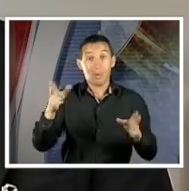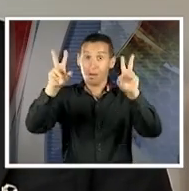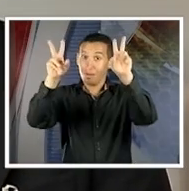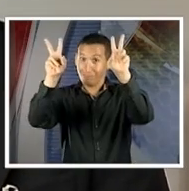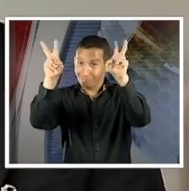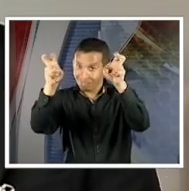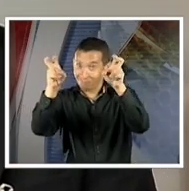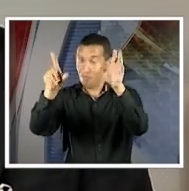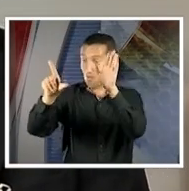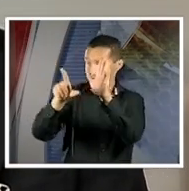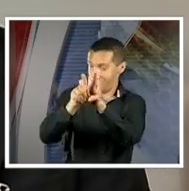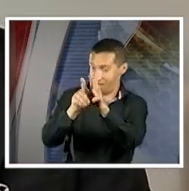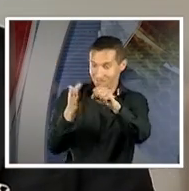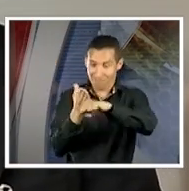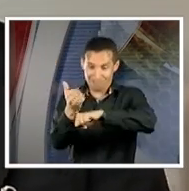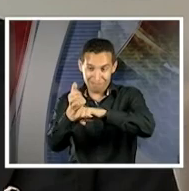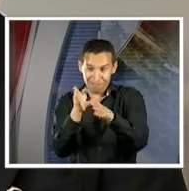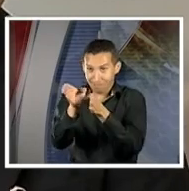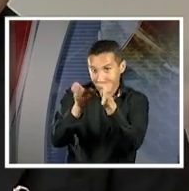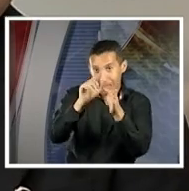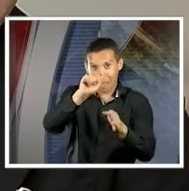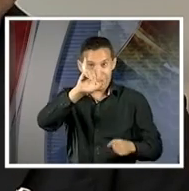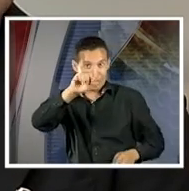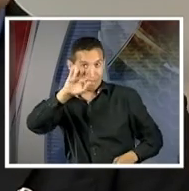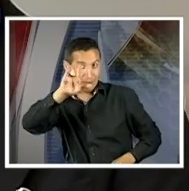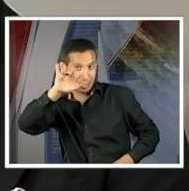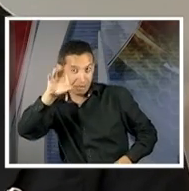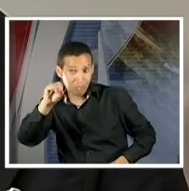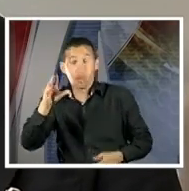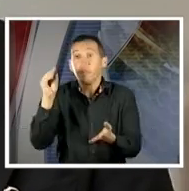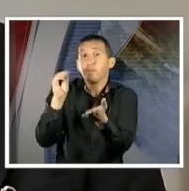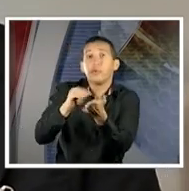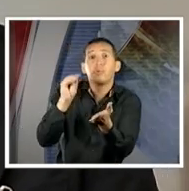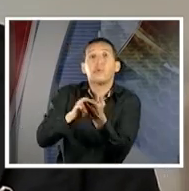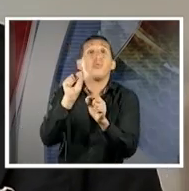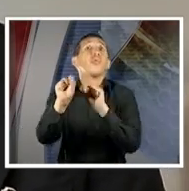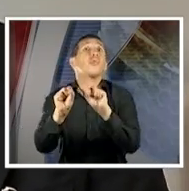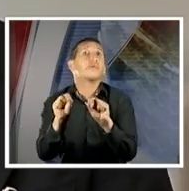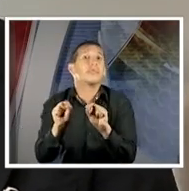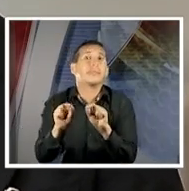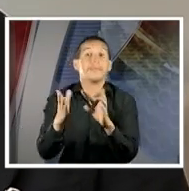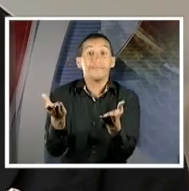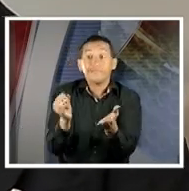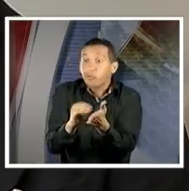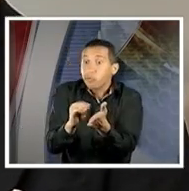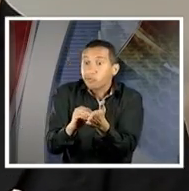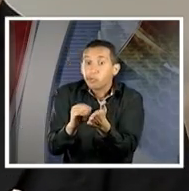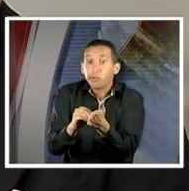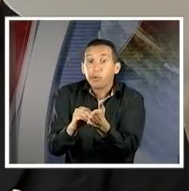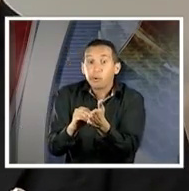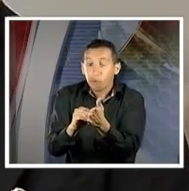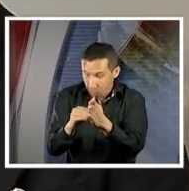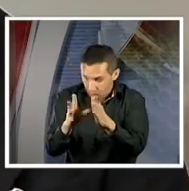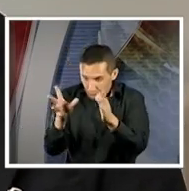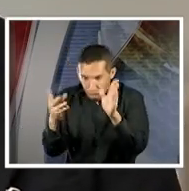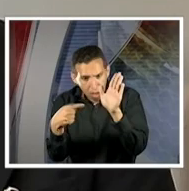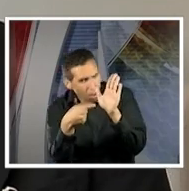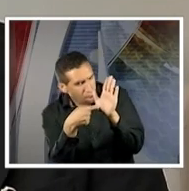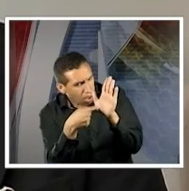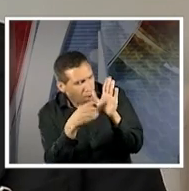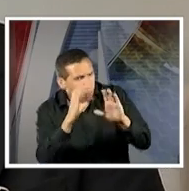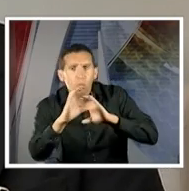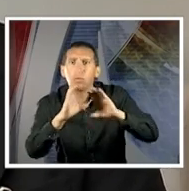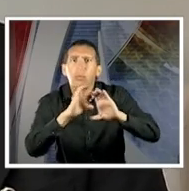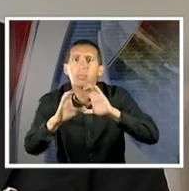ficou faltando uma regulamentação no caso da comunicação, porque as demais acessibilidades